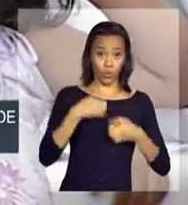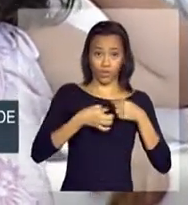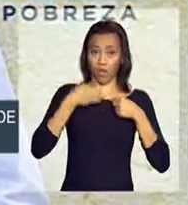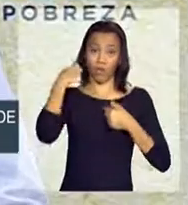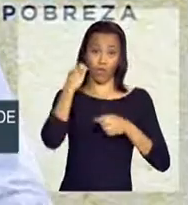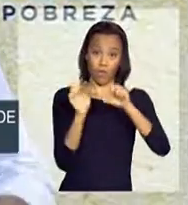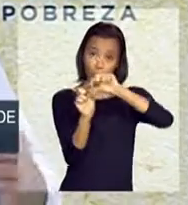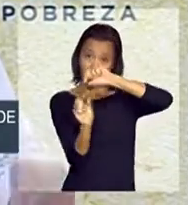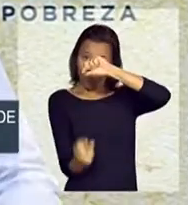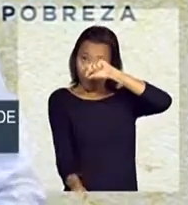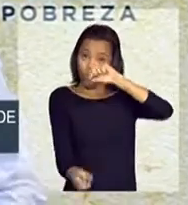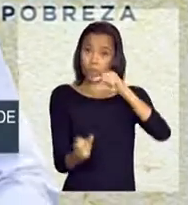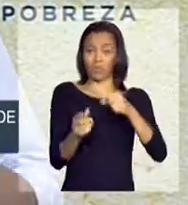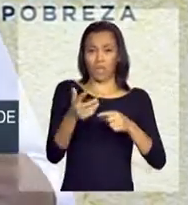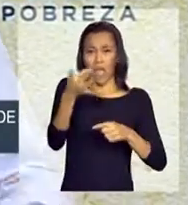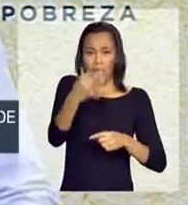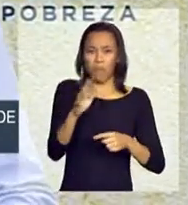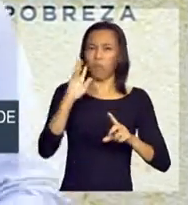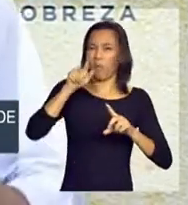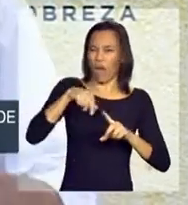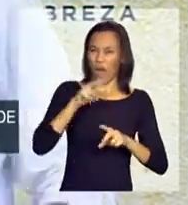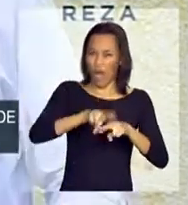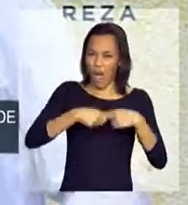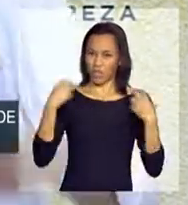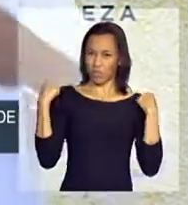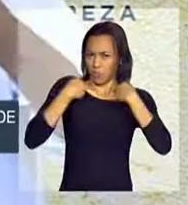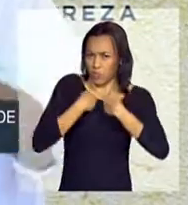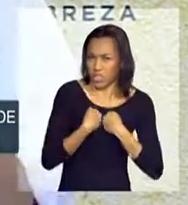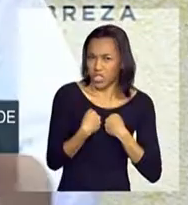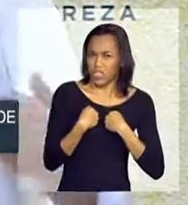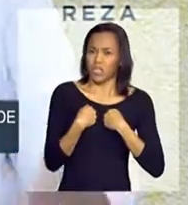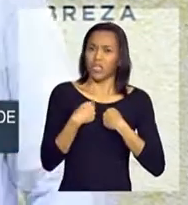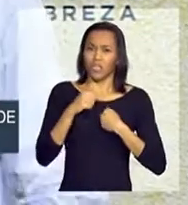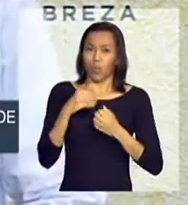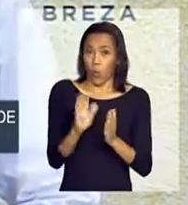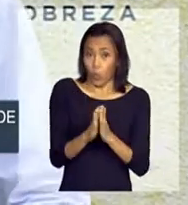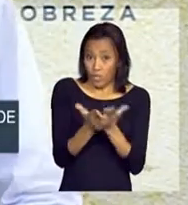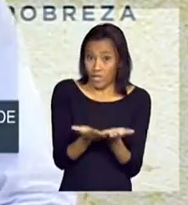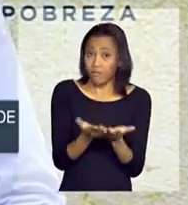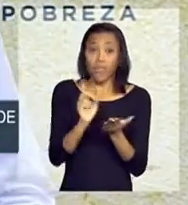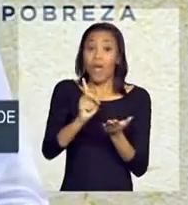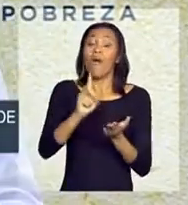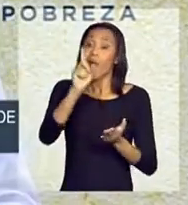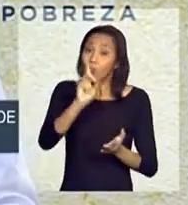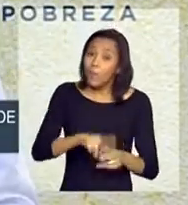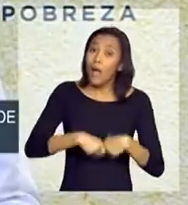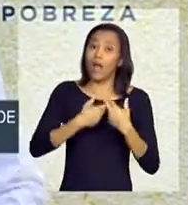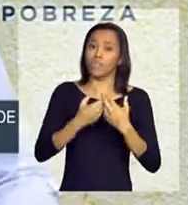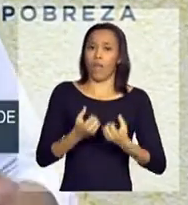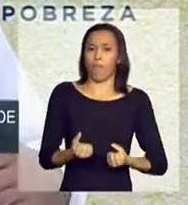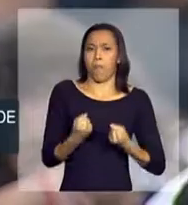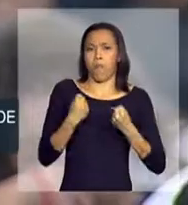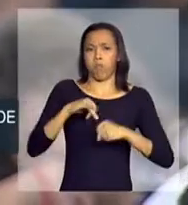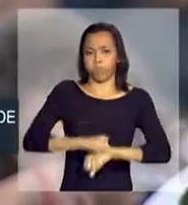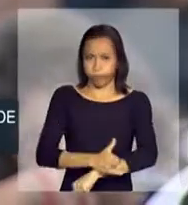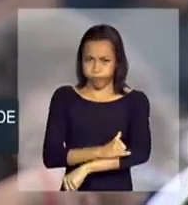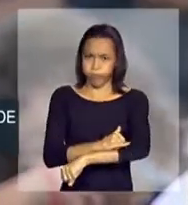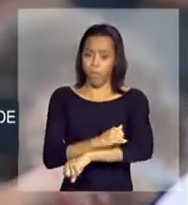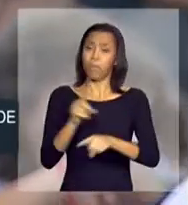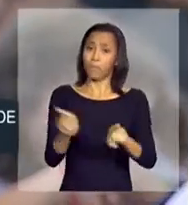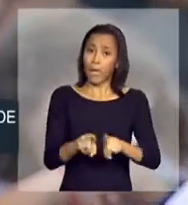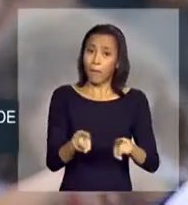disso E aí pensa que a dor de coluna é por causa da mochila do livro às vezes não é porque tá acima do peso ela pode ter